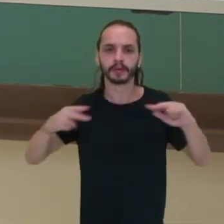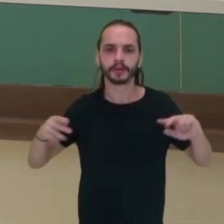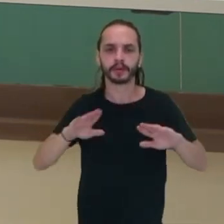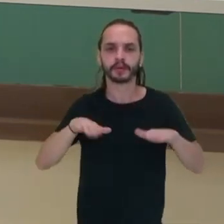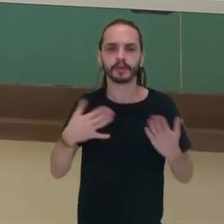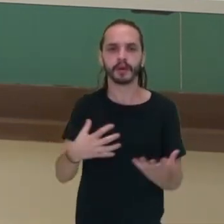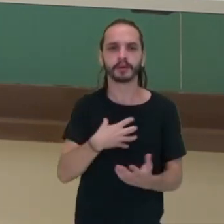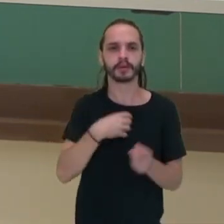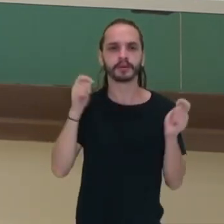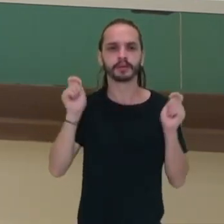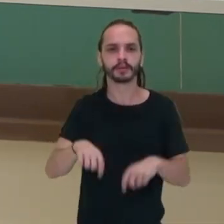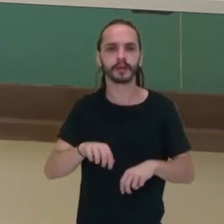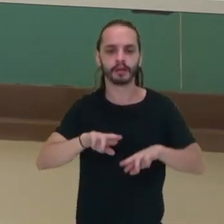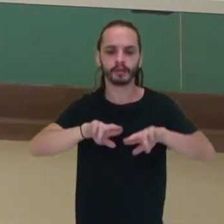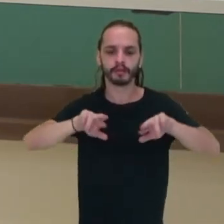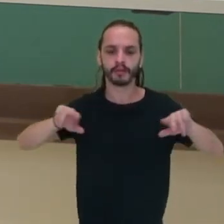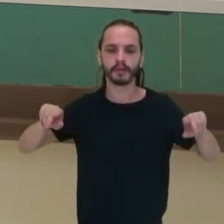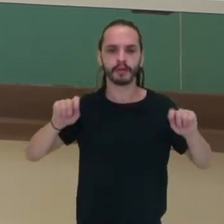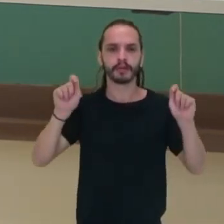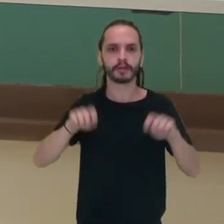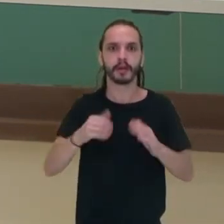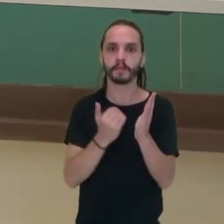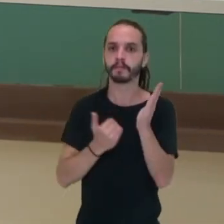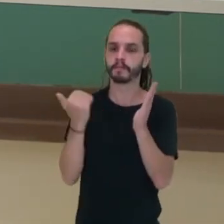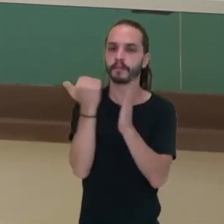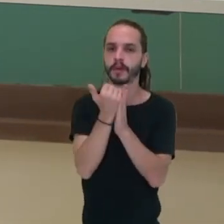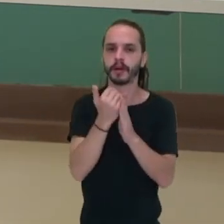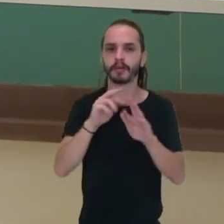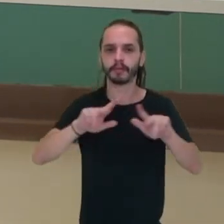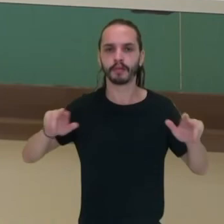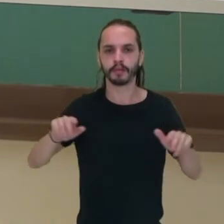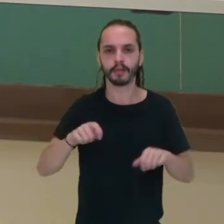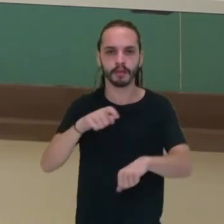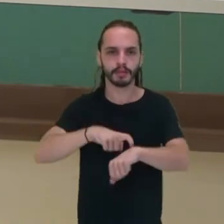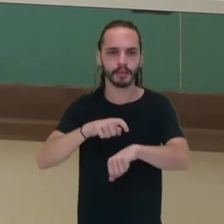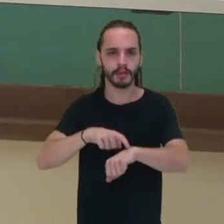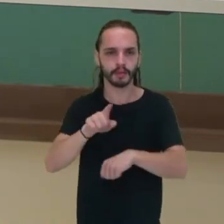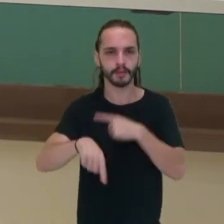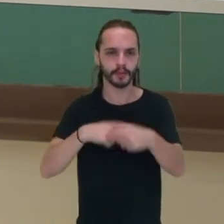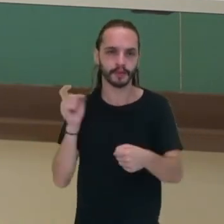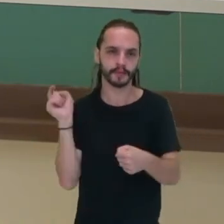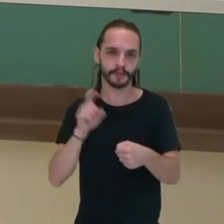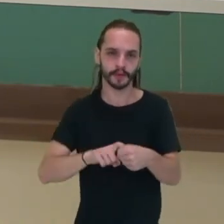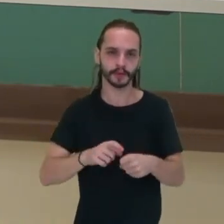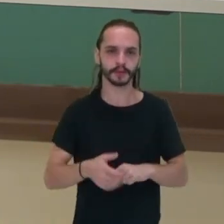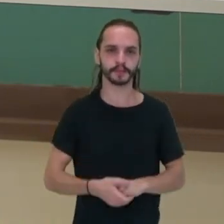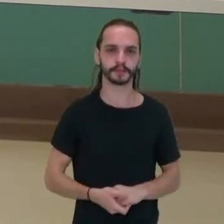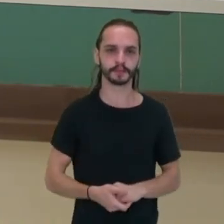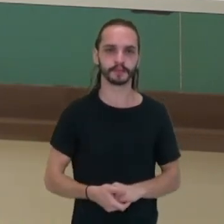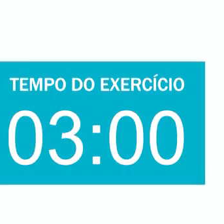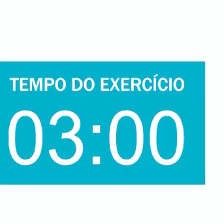mecanismos que possibilitam o aumento dessa variabilidade. Dou aquele tempinho para vocês e já retornamos.